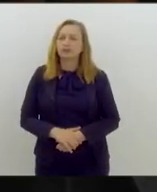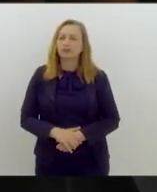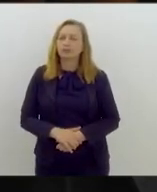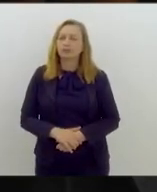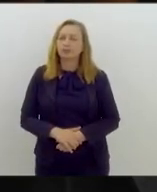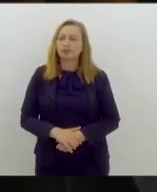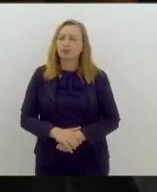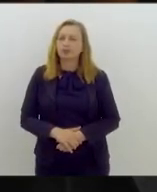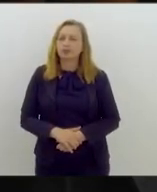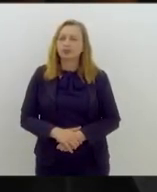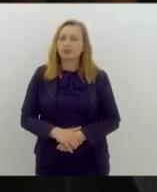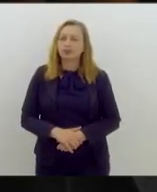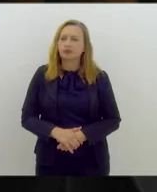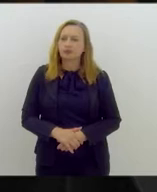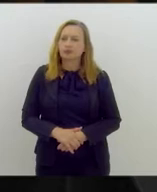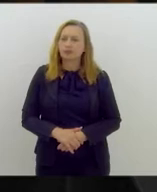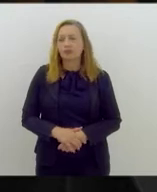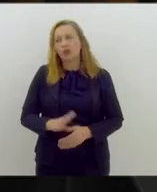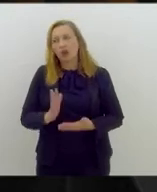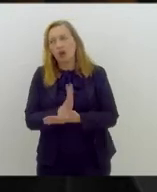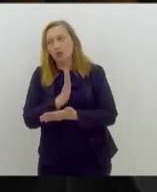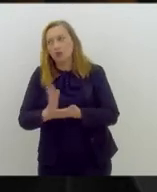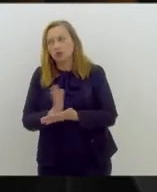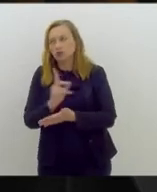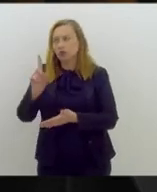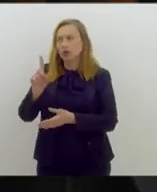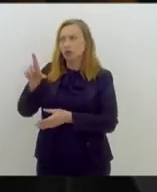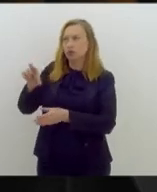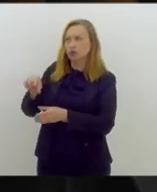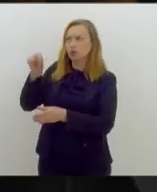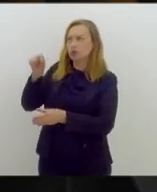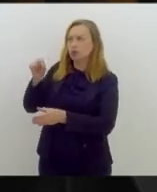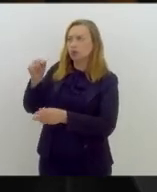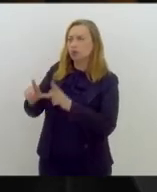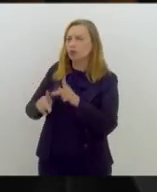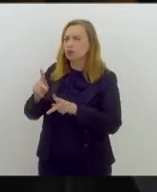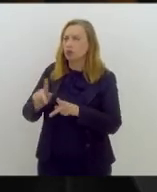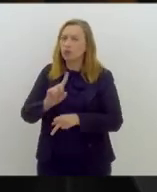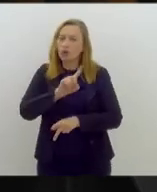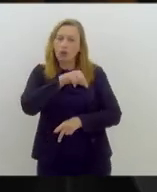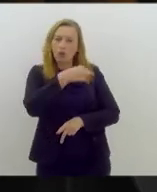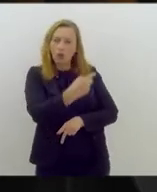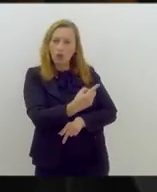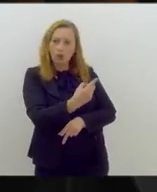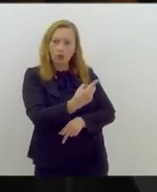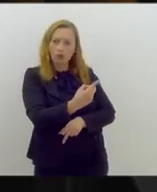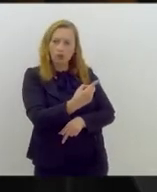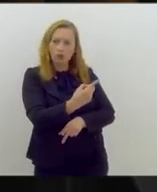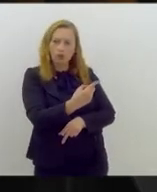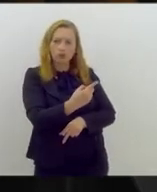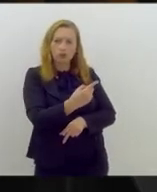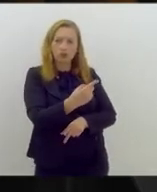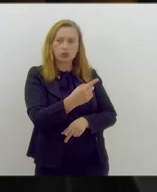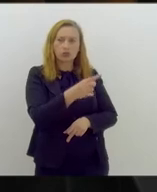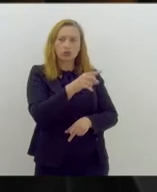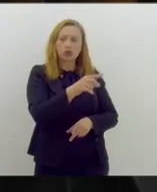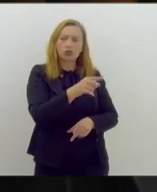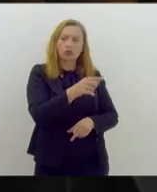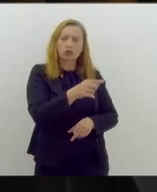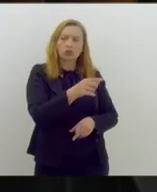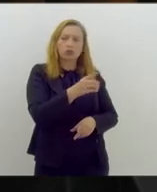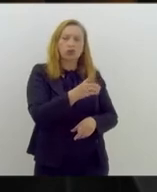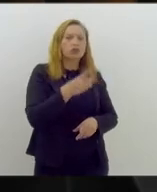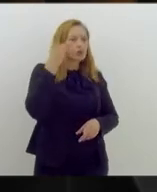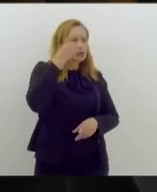por alguns não tem sido eleitos que sejam que alguns se tornaram candidatos a deputado federal que